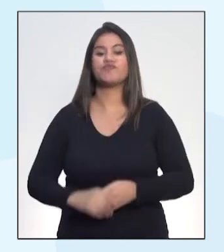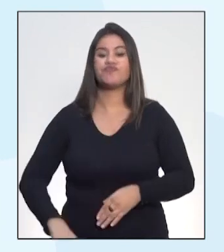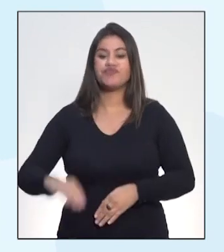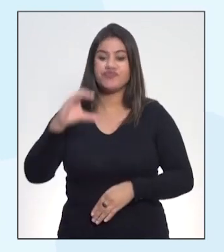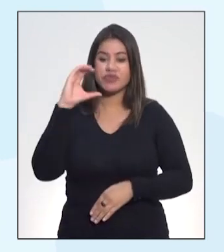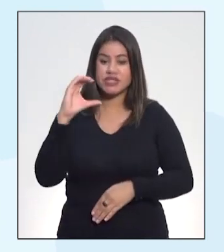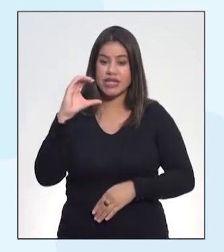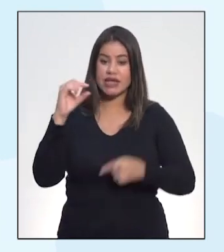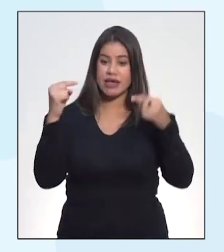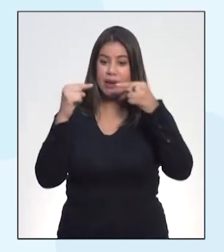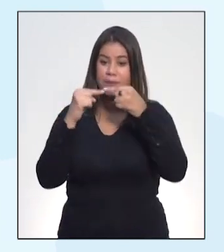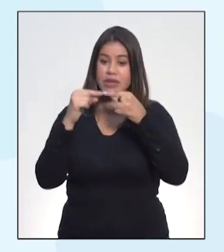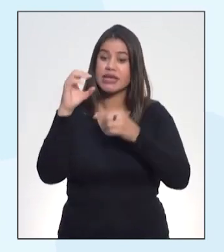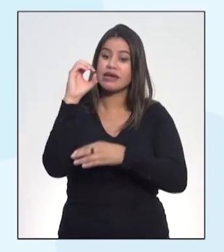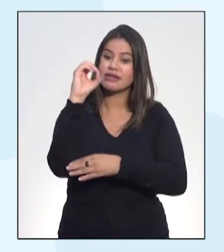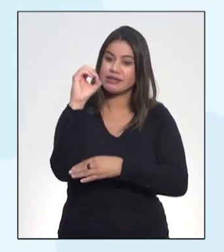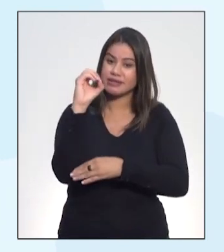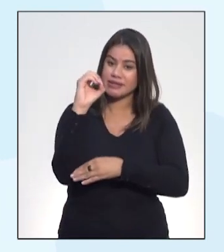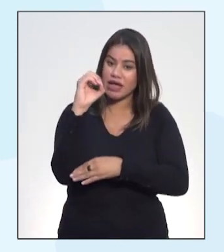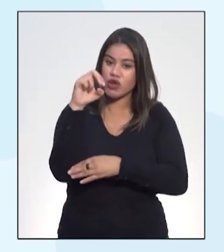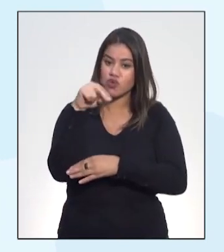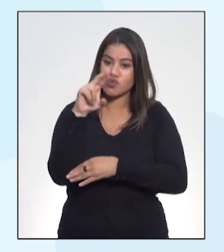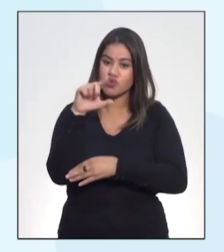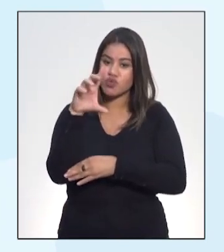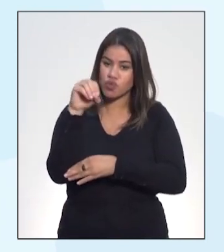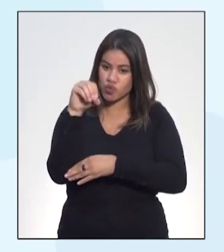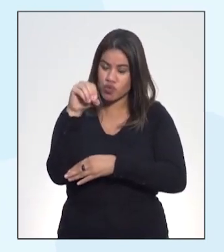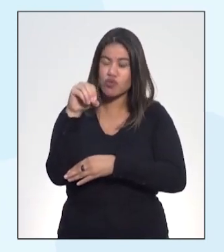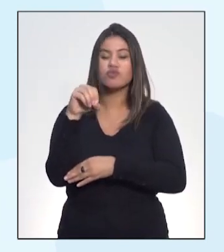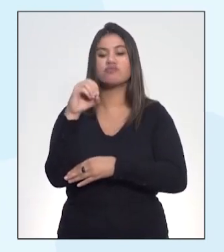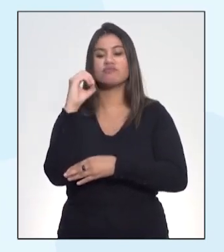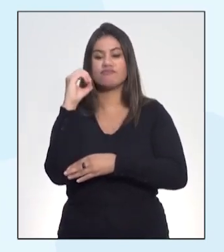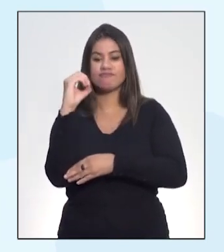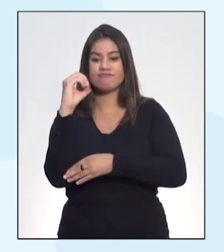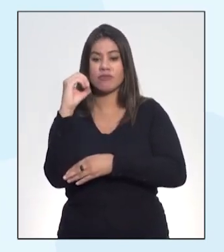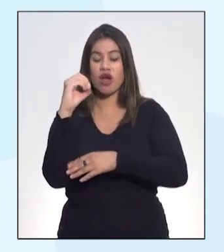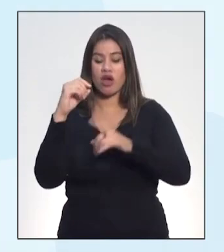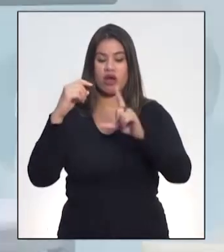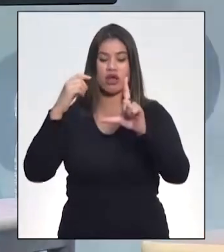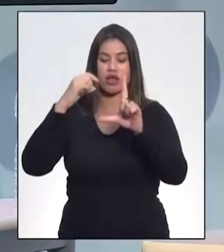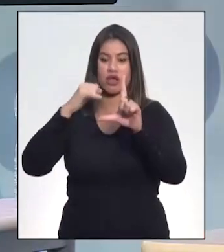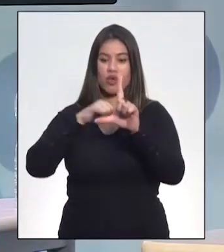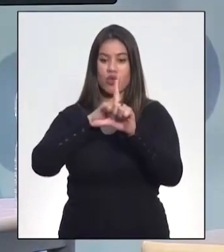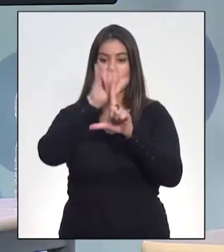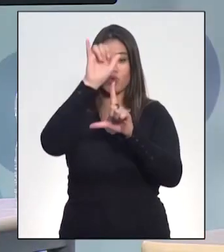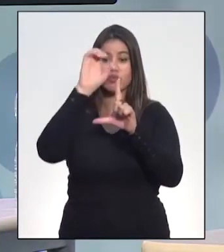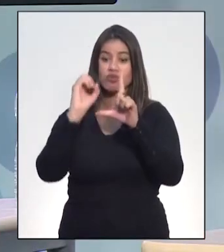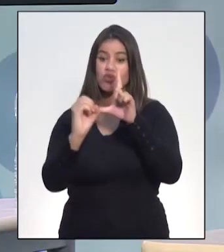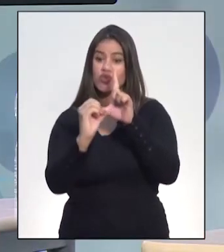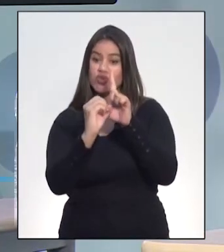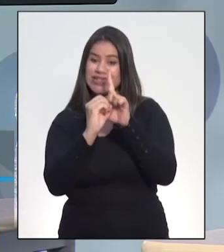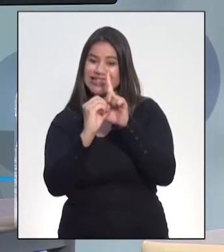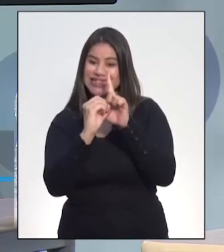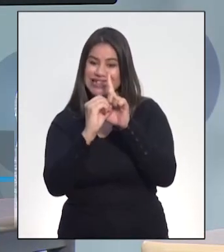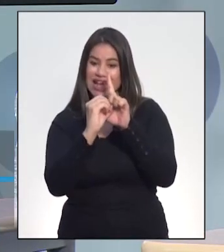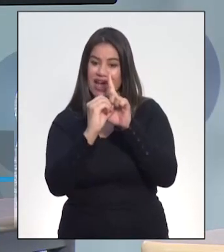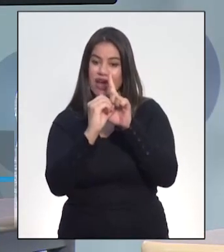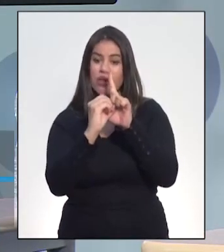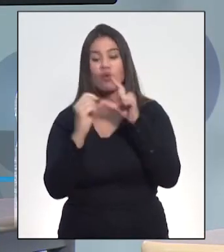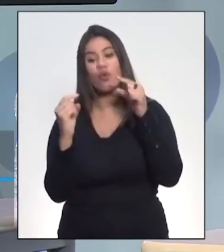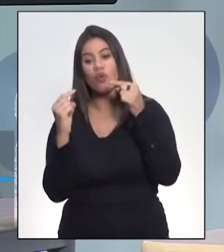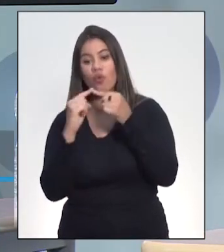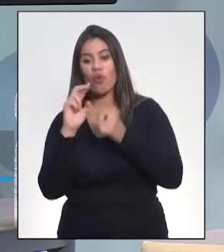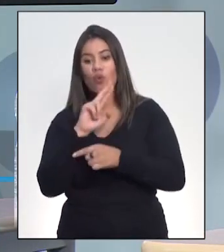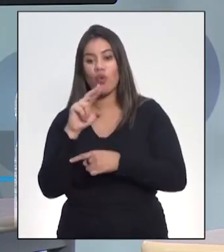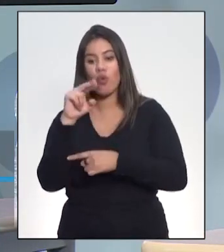significa que o C vale zero. Significa que cruza o eixo Y no zero, na origem, tá